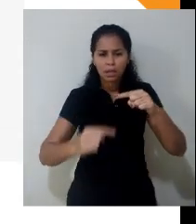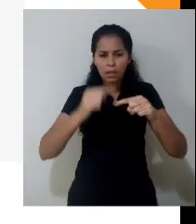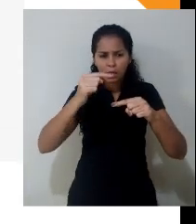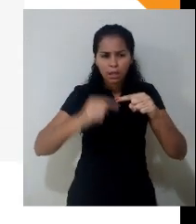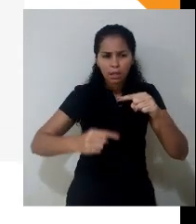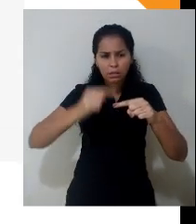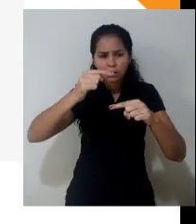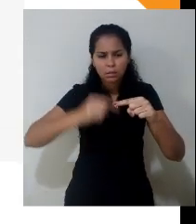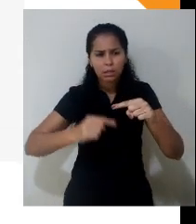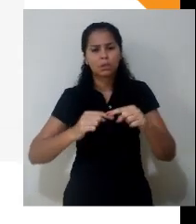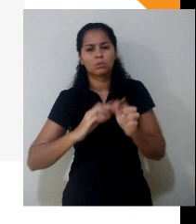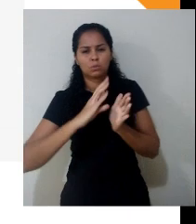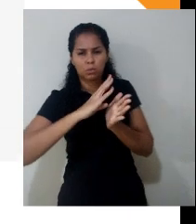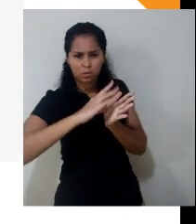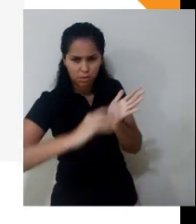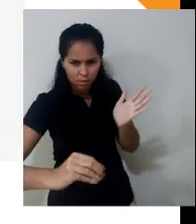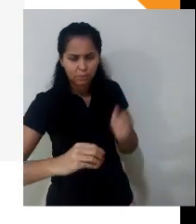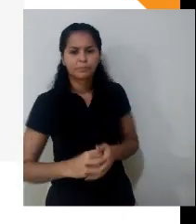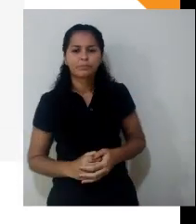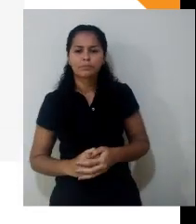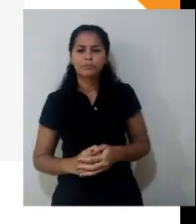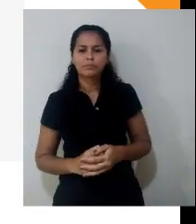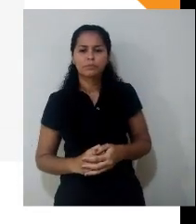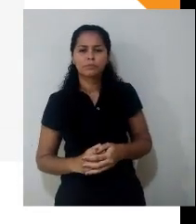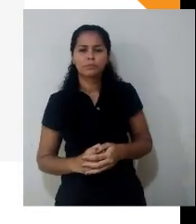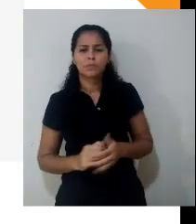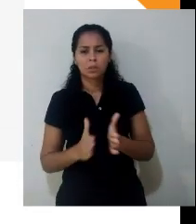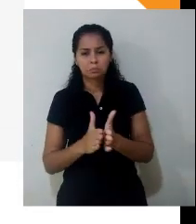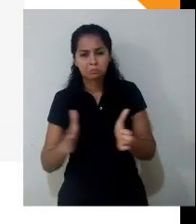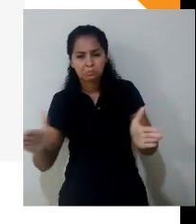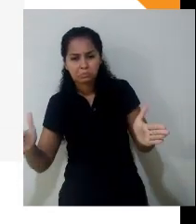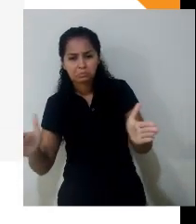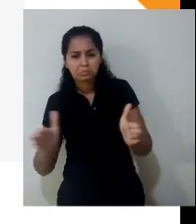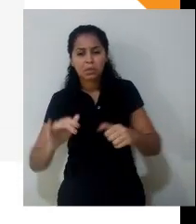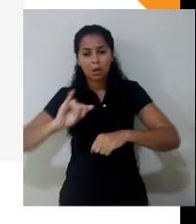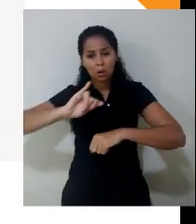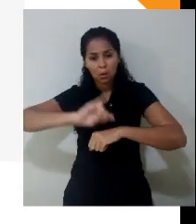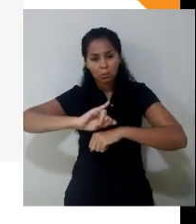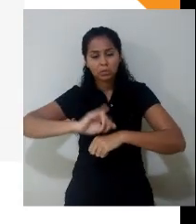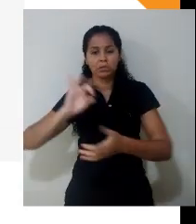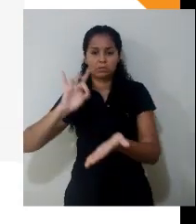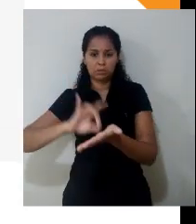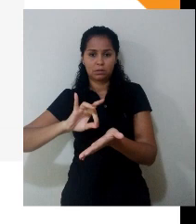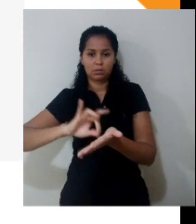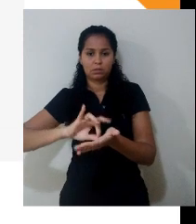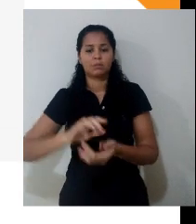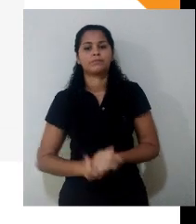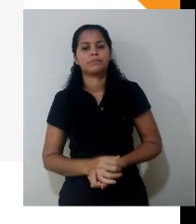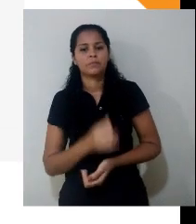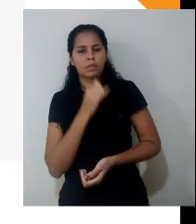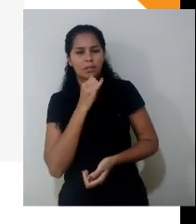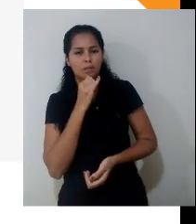dimensões medidas no modelo e as dimensões do objeto real.